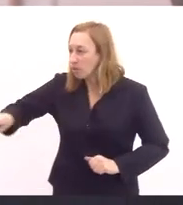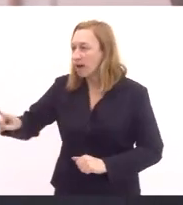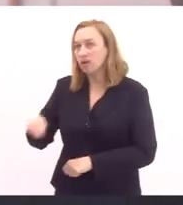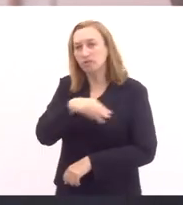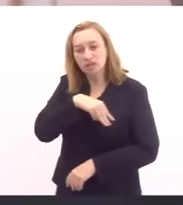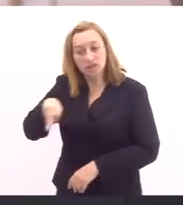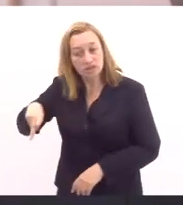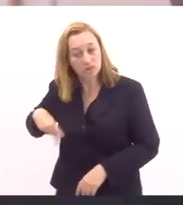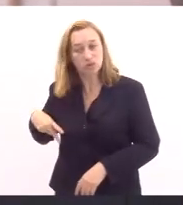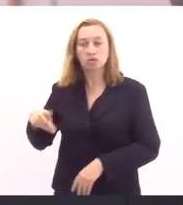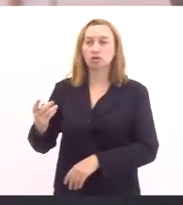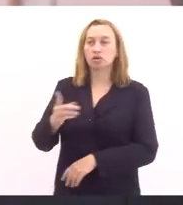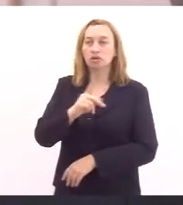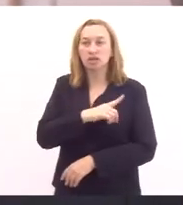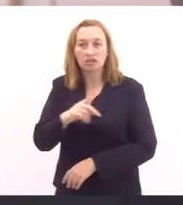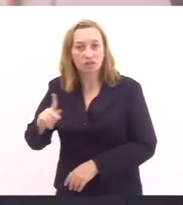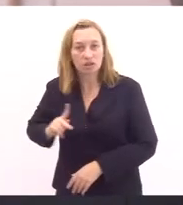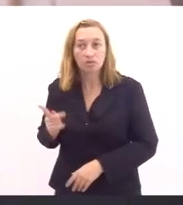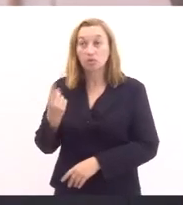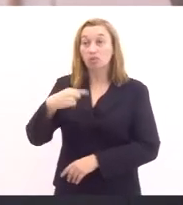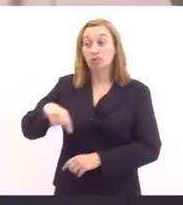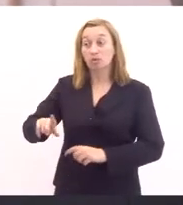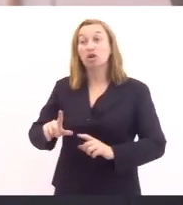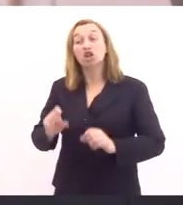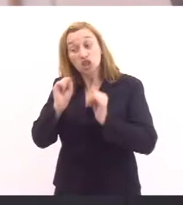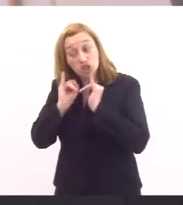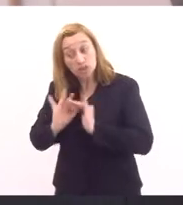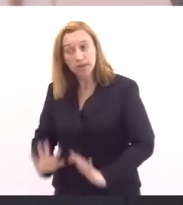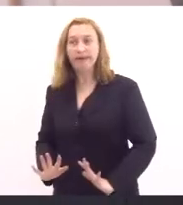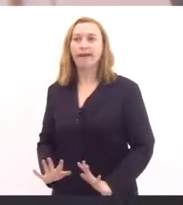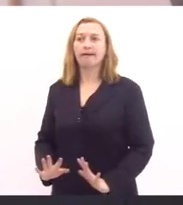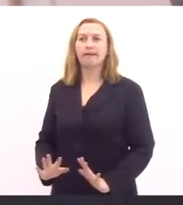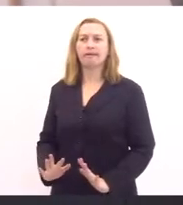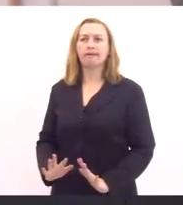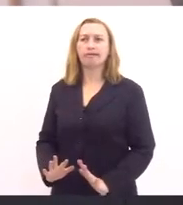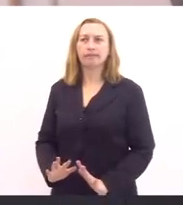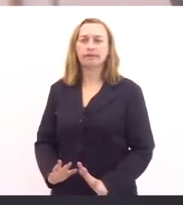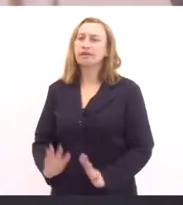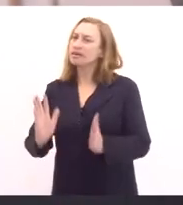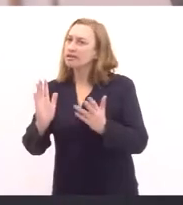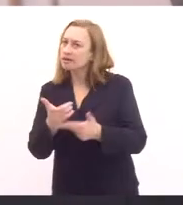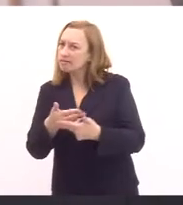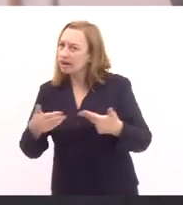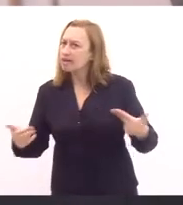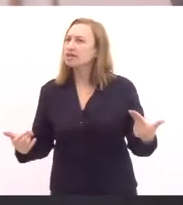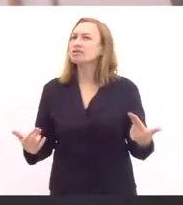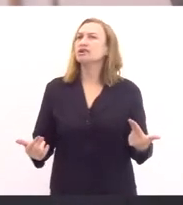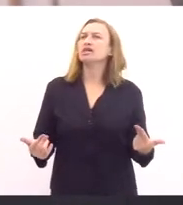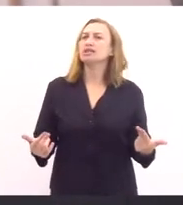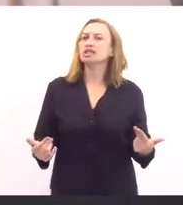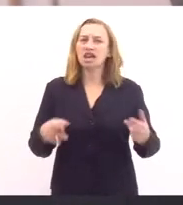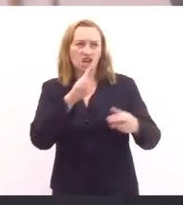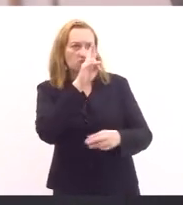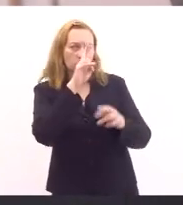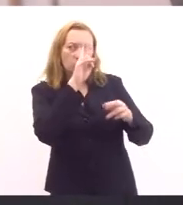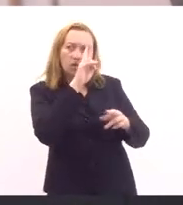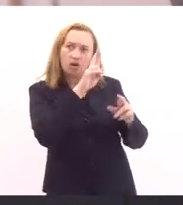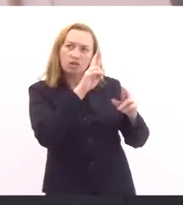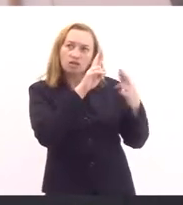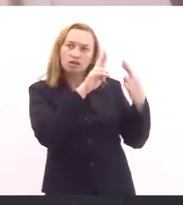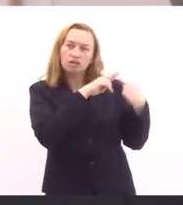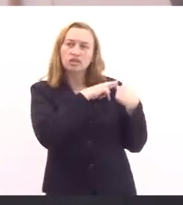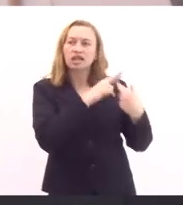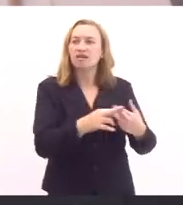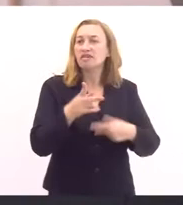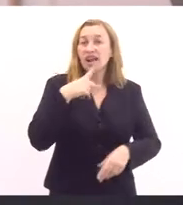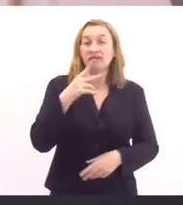MP vamos lá com a televisão explicar na então várias vezes os responsáveis em outra pessoa